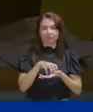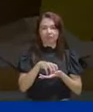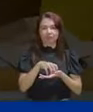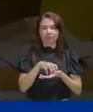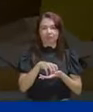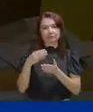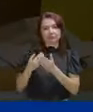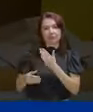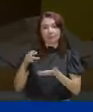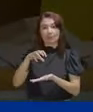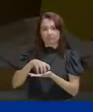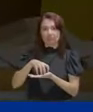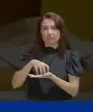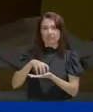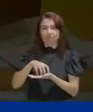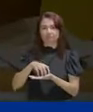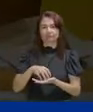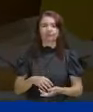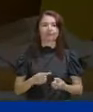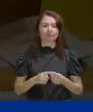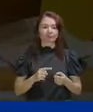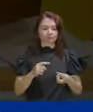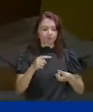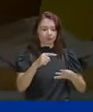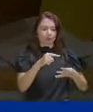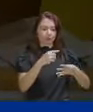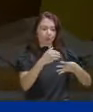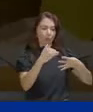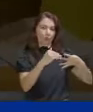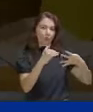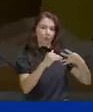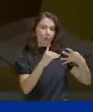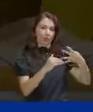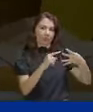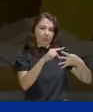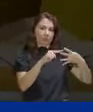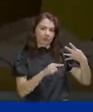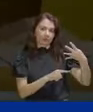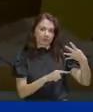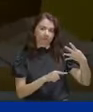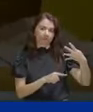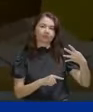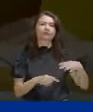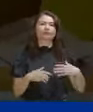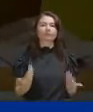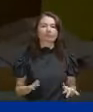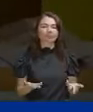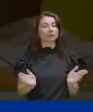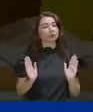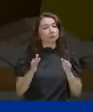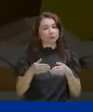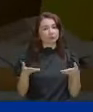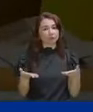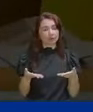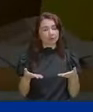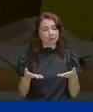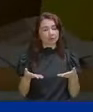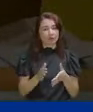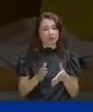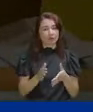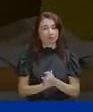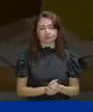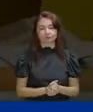bem, a questão de mérito estava dividido em 4 subdivisões. Então, eu penso que nesse caso específico, diante de